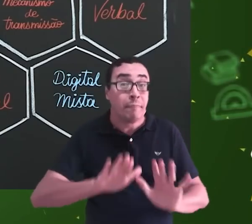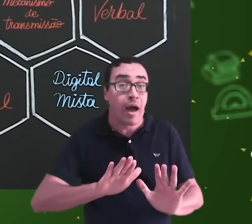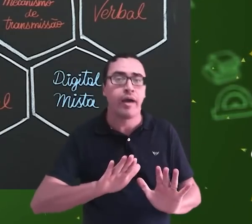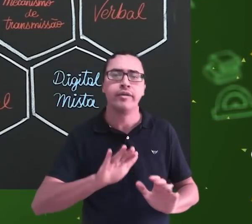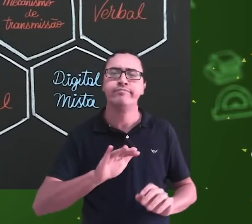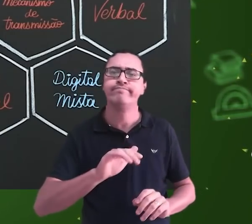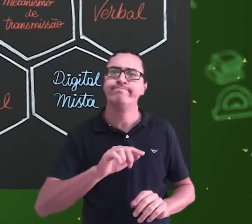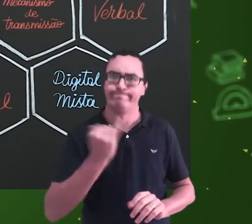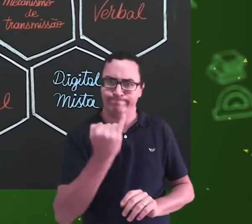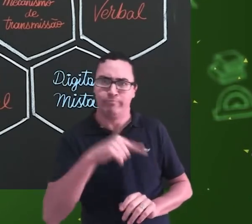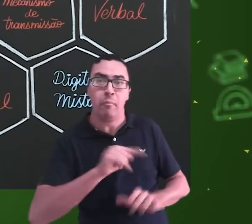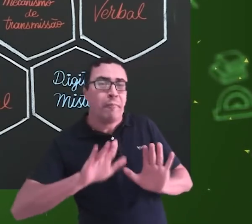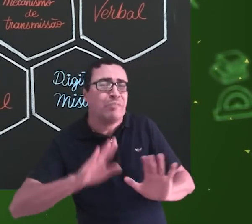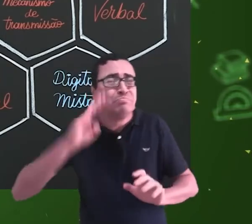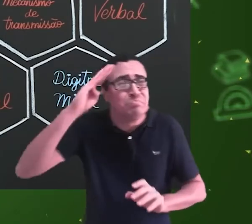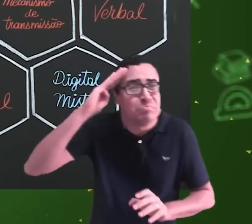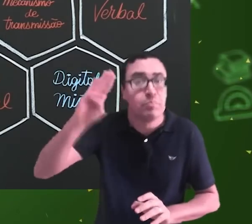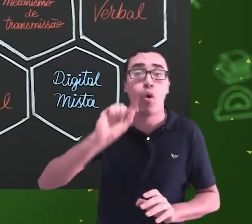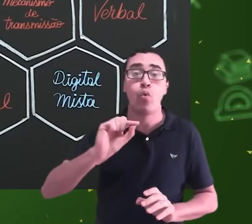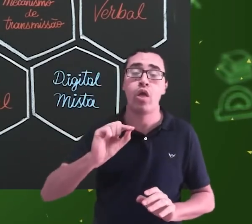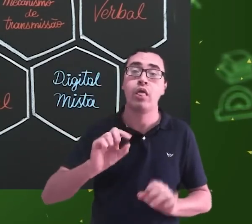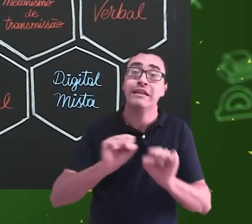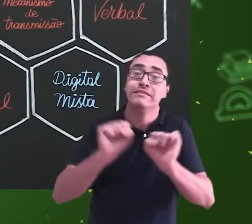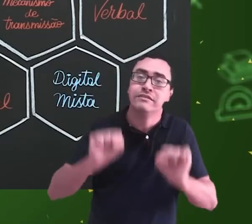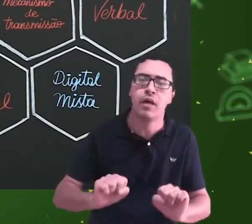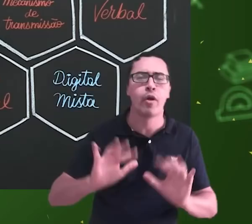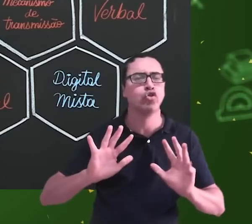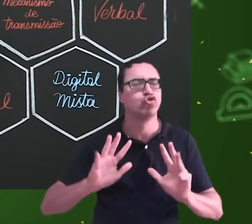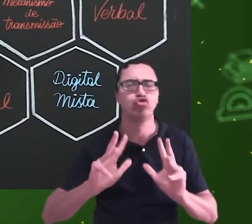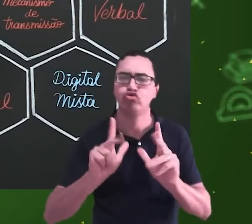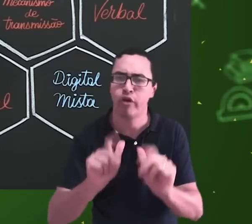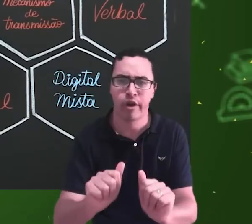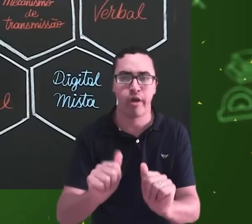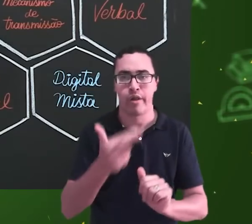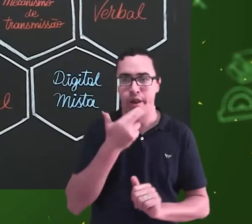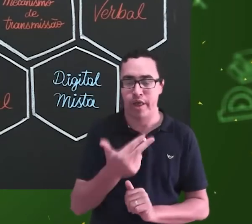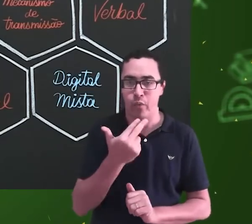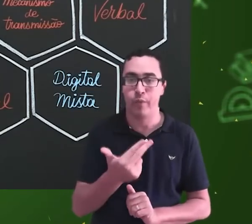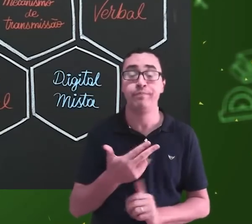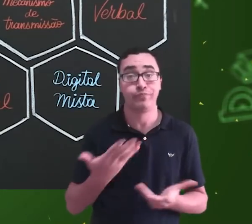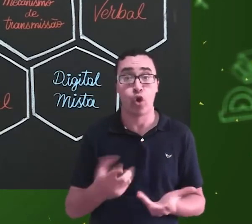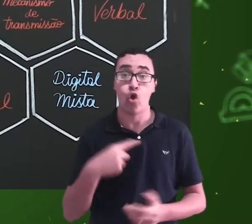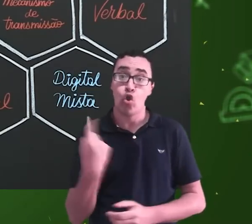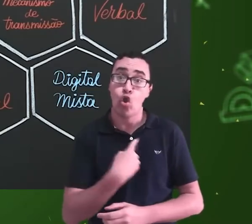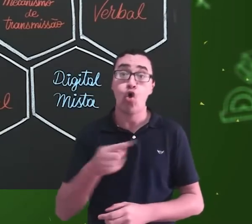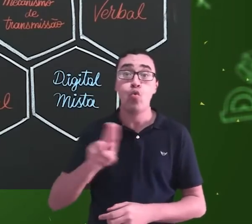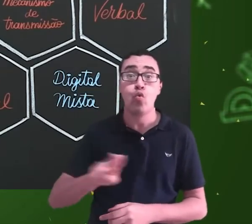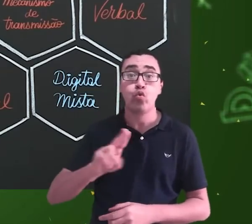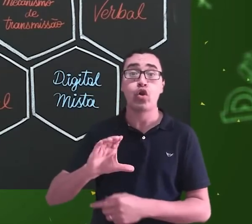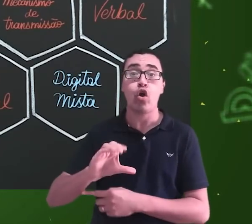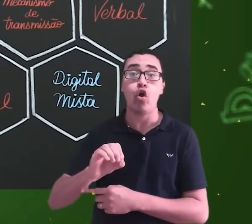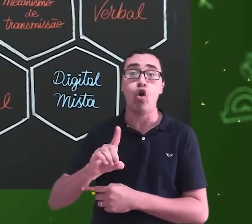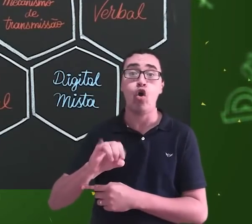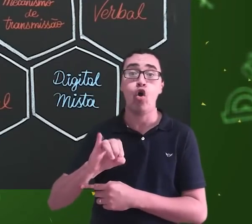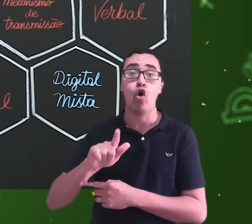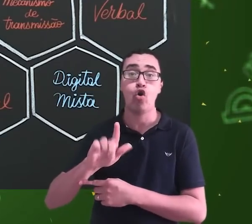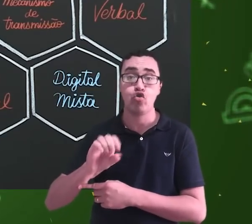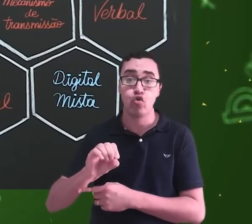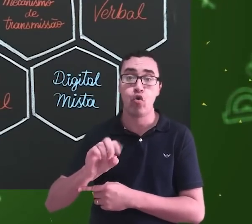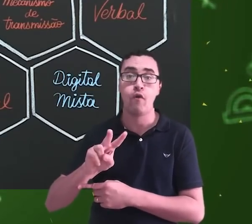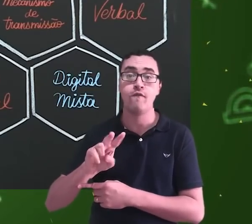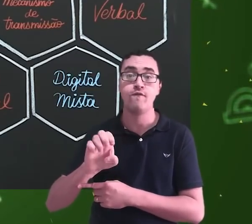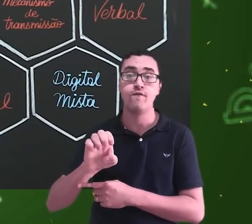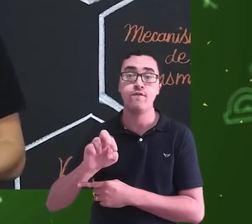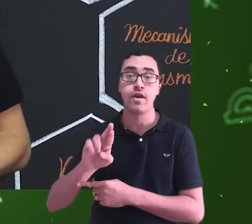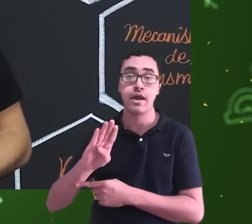Compreender o sistema geral dessa língua. Então pense comigo, a gente utiliza um código verbal para se comunicar. Esse código verbal pode ser manifesto de